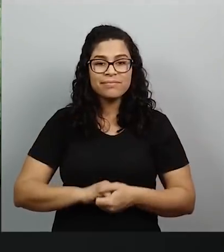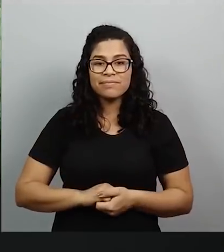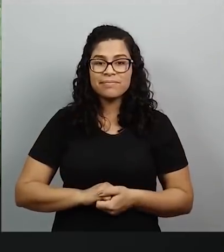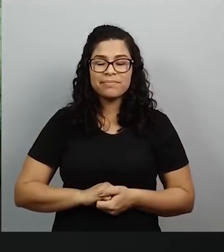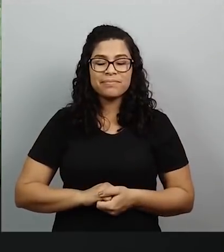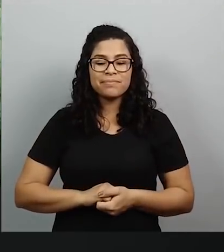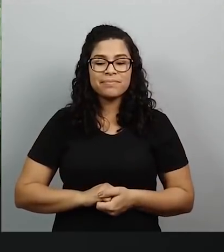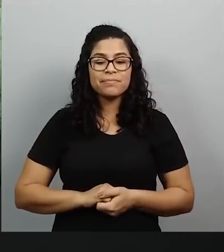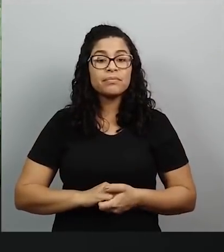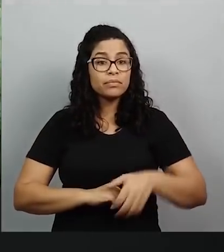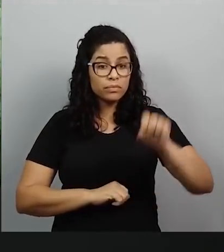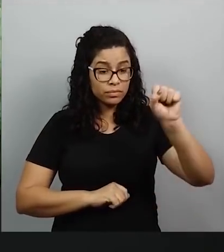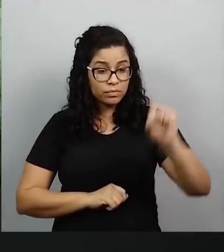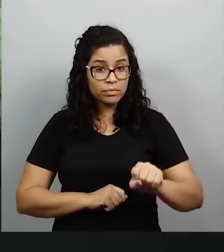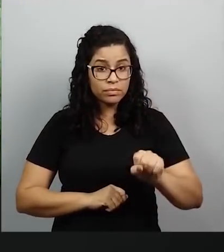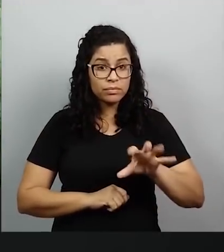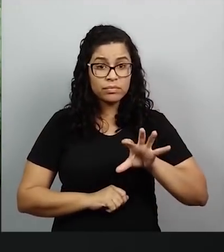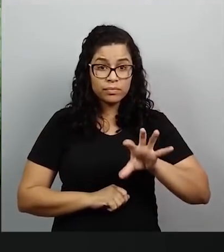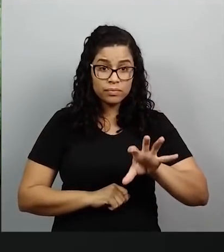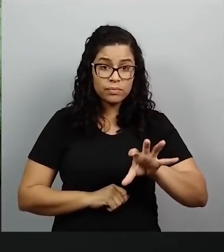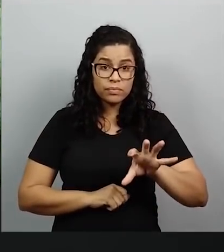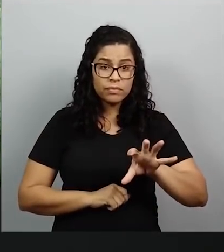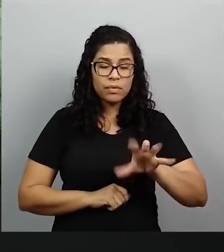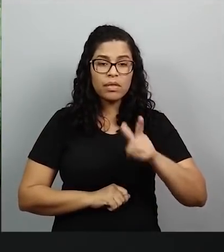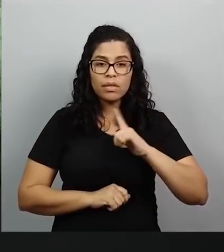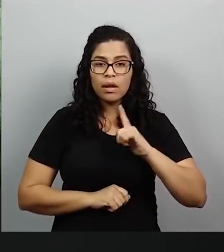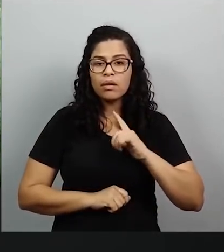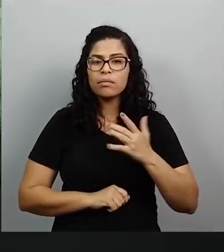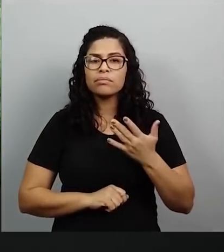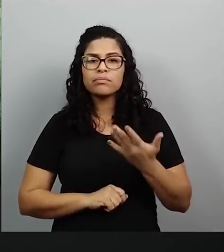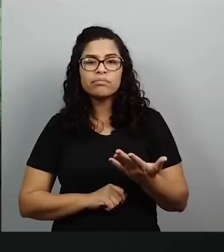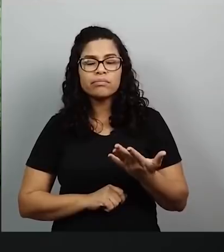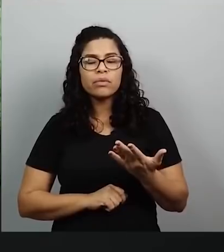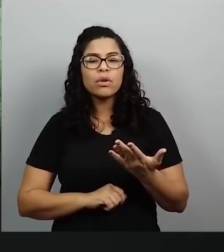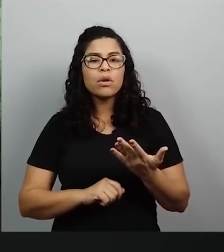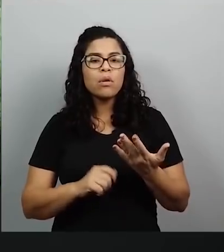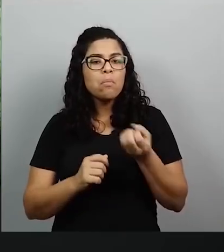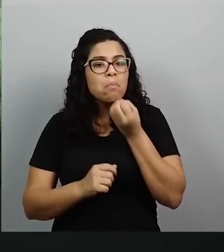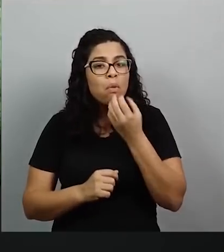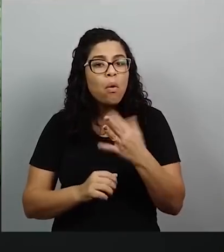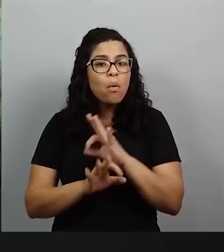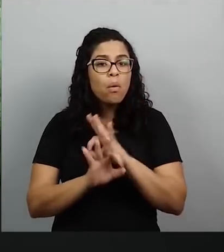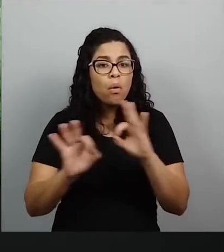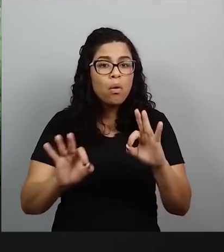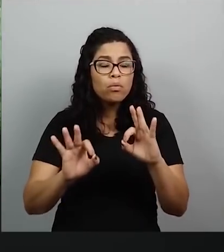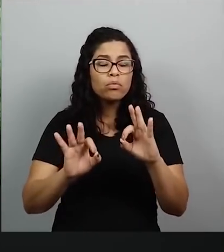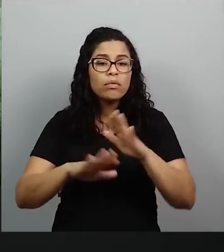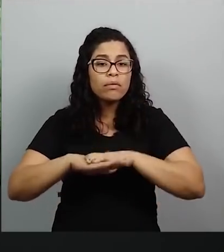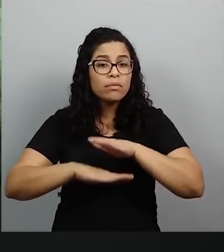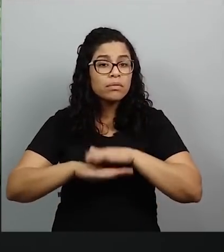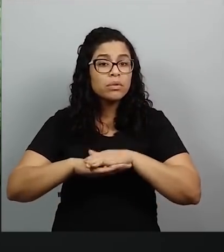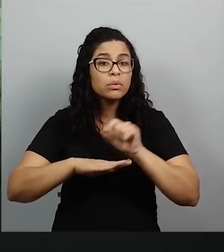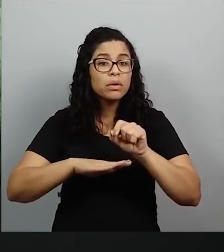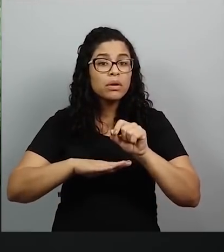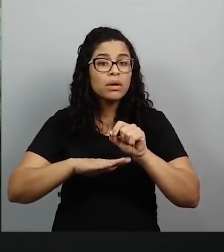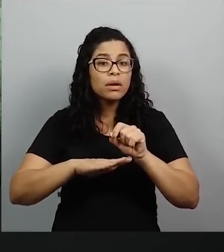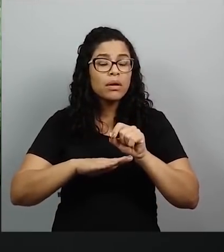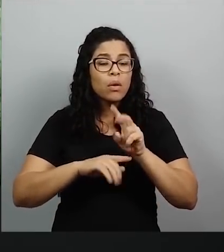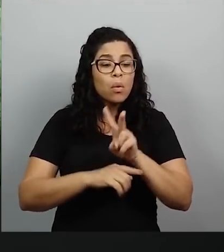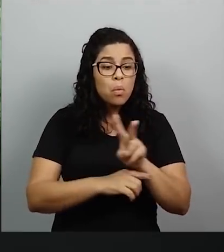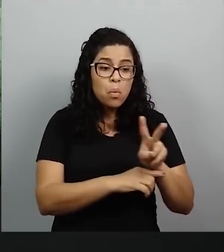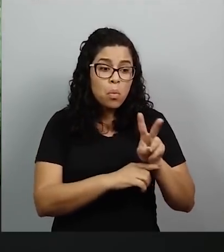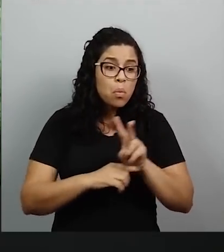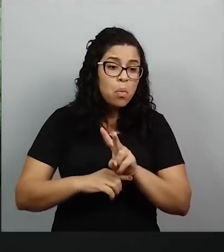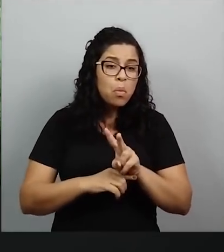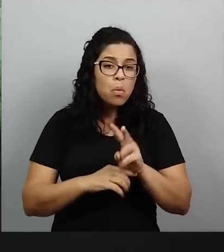os pampas da região sul, que são áreas de campinas, passam a ser lugar propício para a criação de animais. E